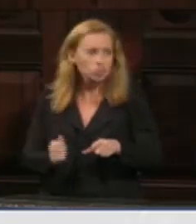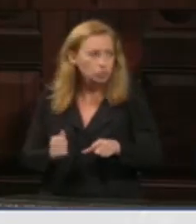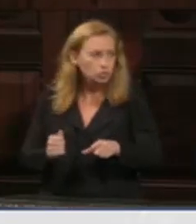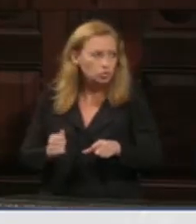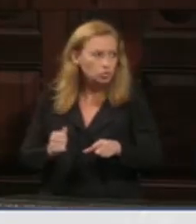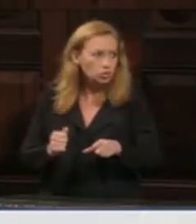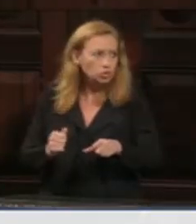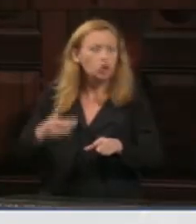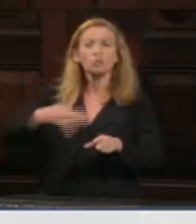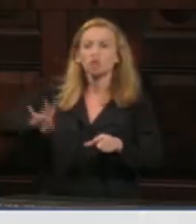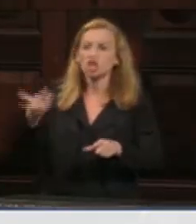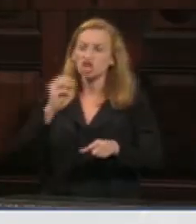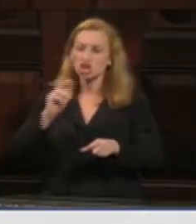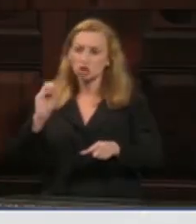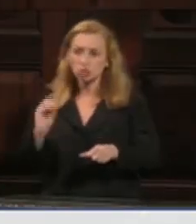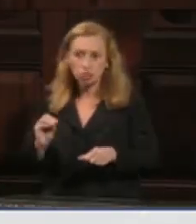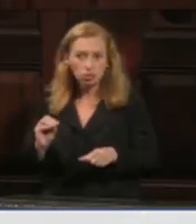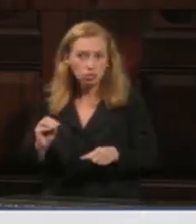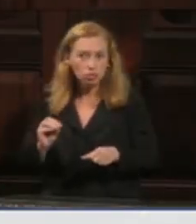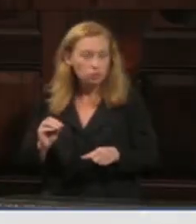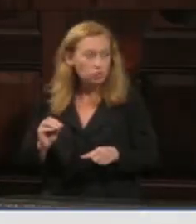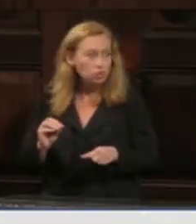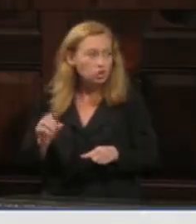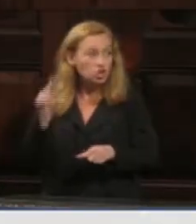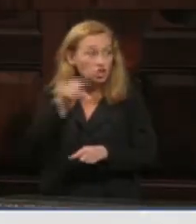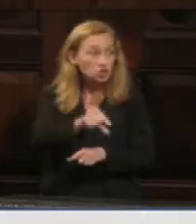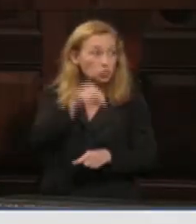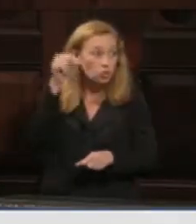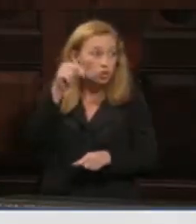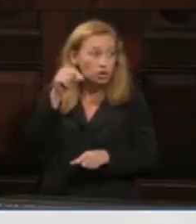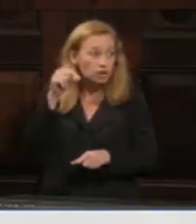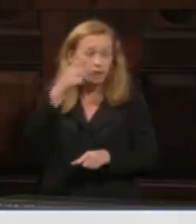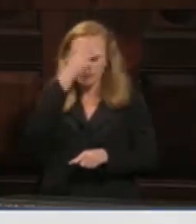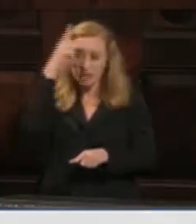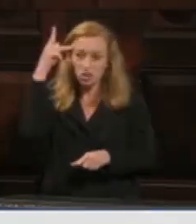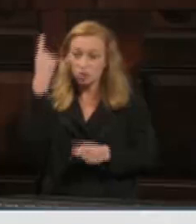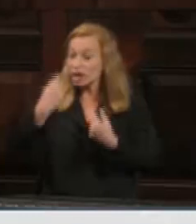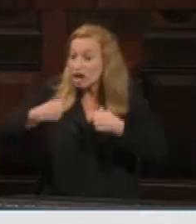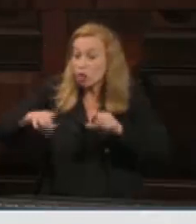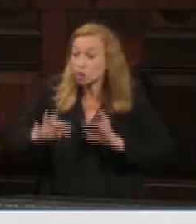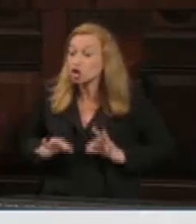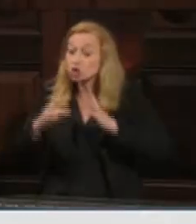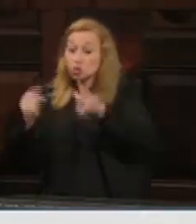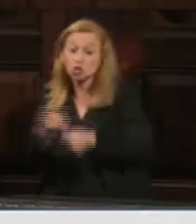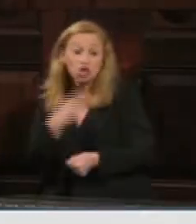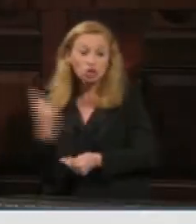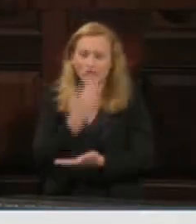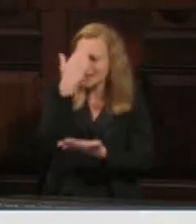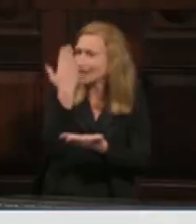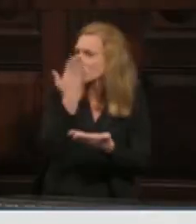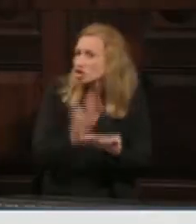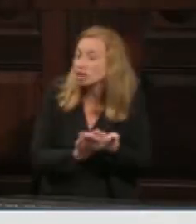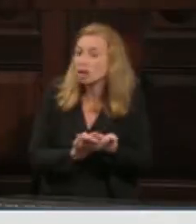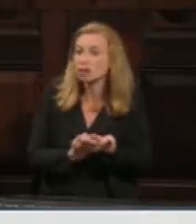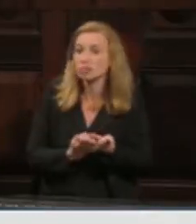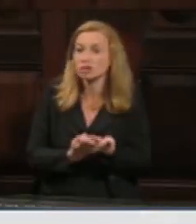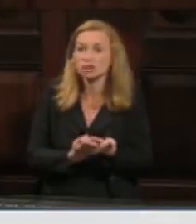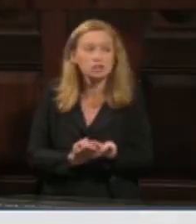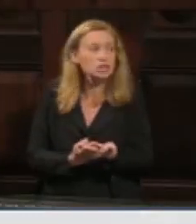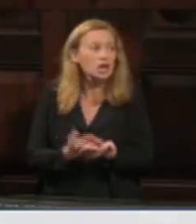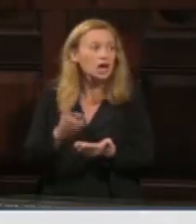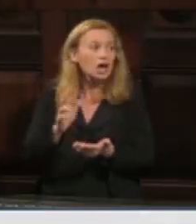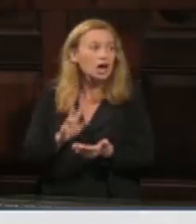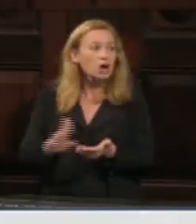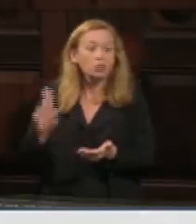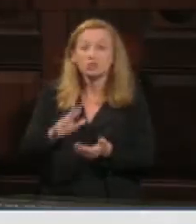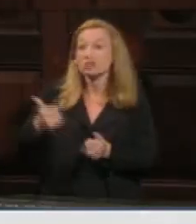O ministro nomeando, indicando nomeação, vai contra tudo que nós acreditamos com relação às armas